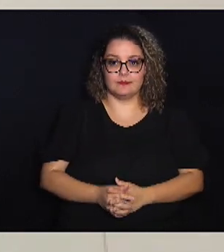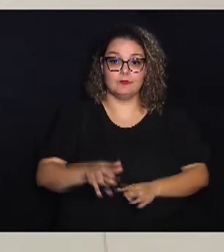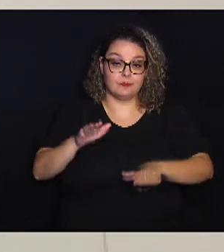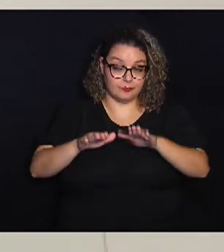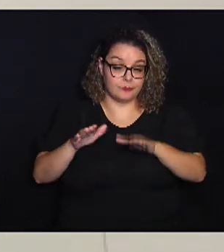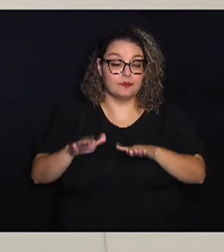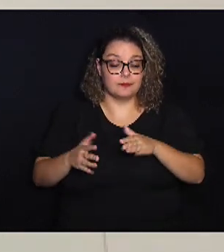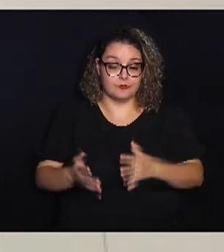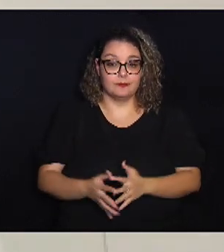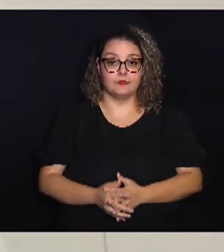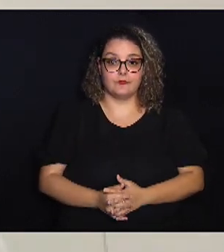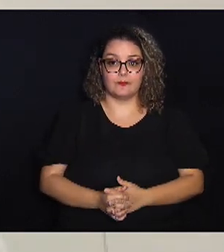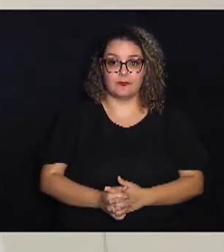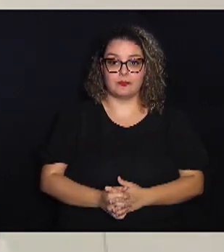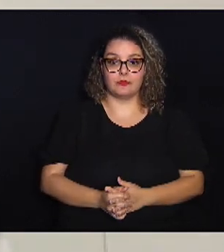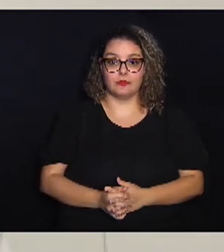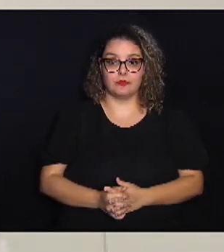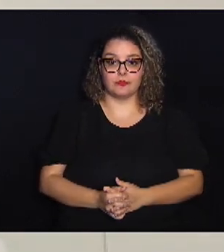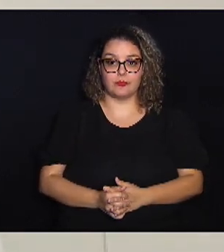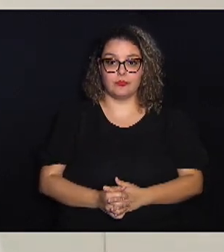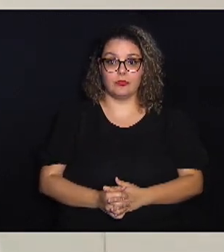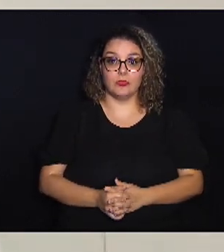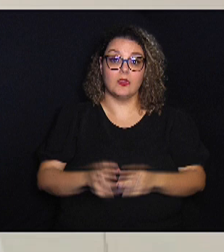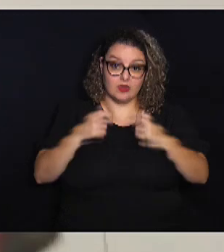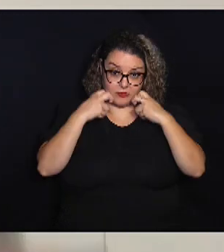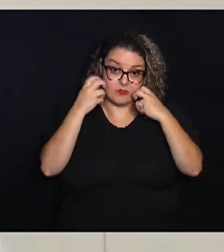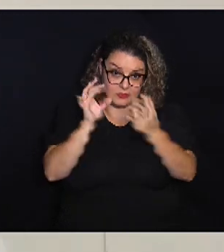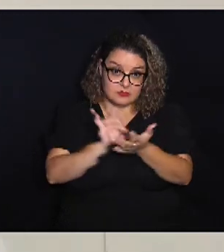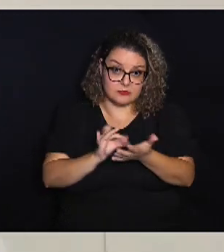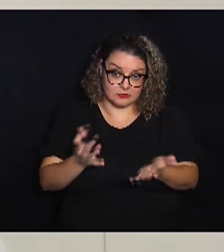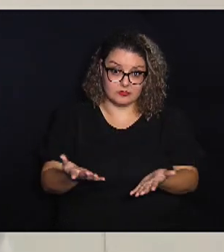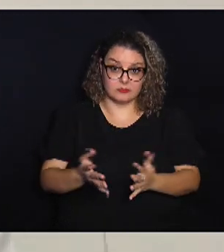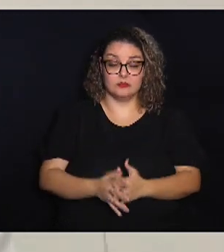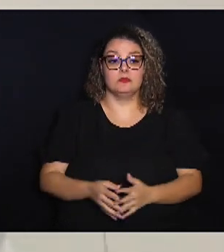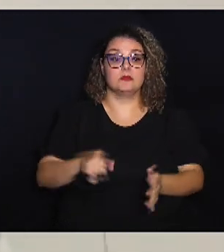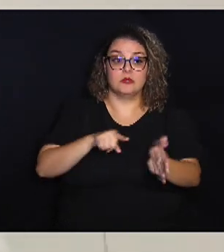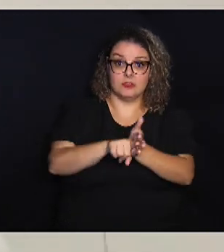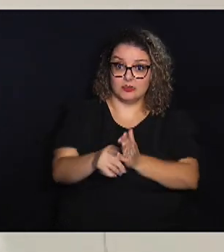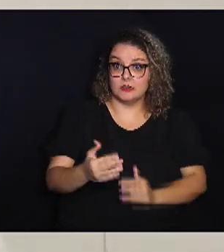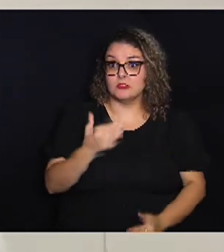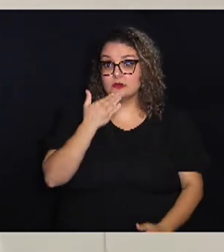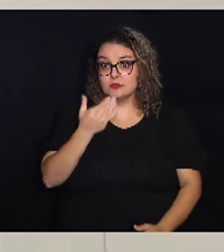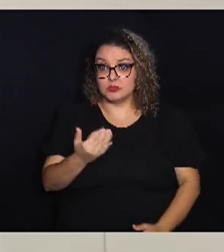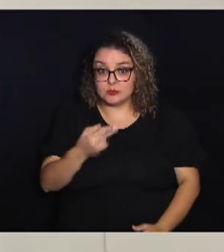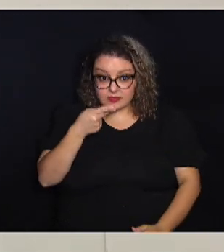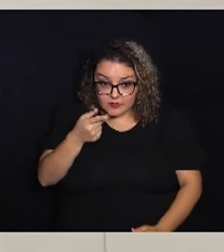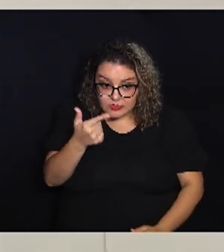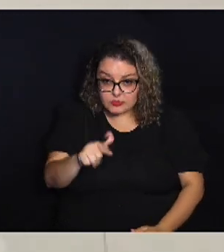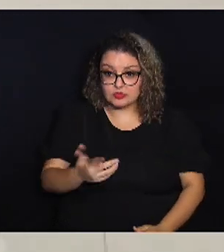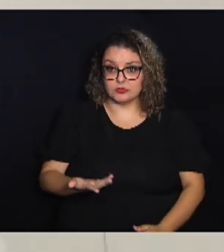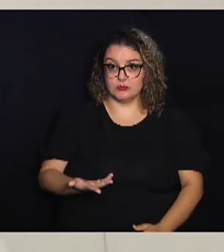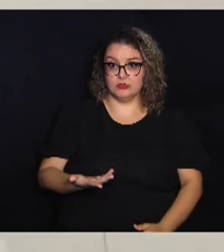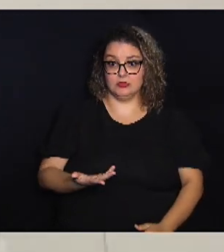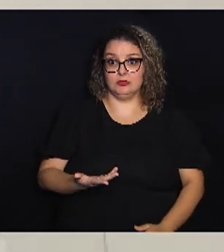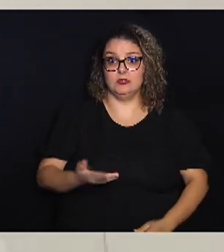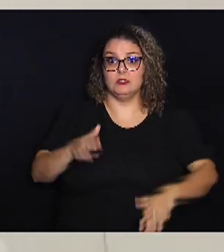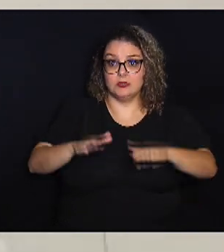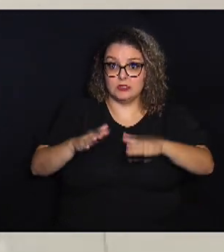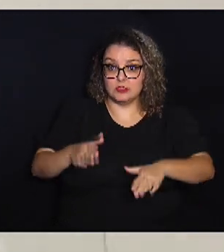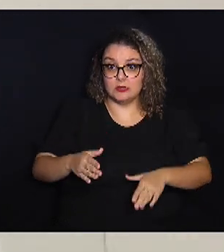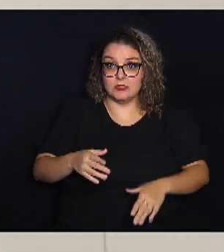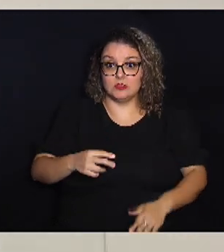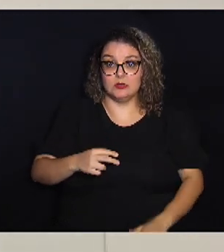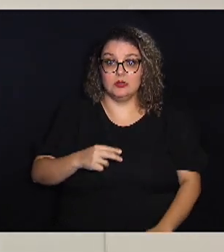vezes a vergonha mesmo, né, de perguntar, de pedir para repetir. Às vezes, se as pessoas falarem um pouco